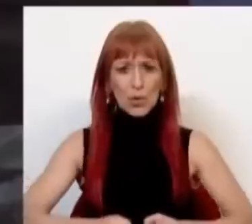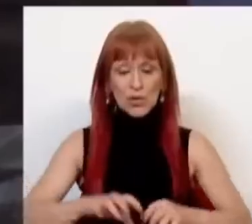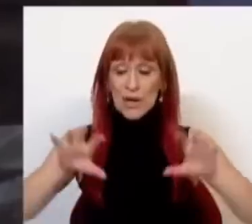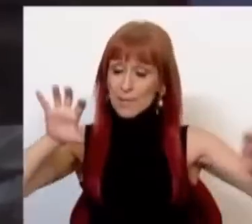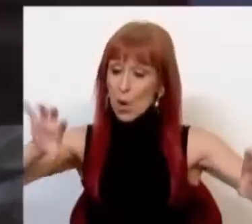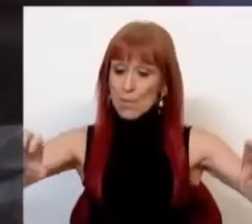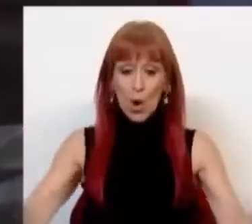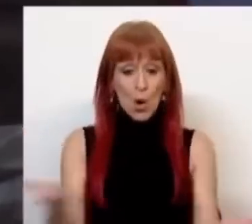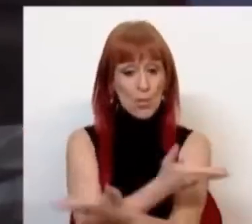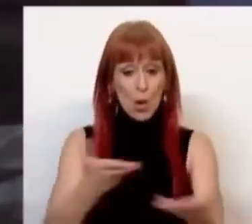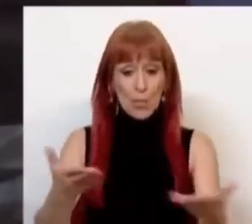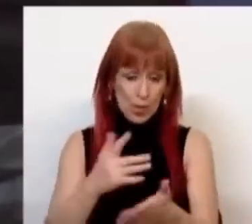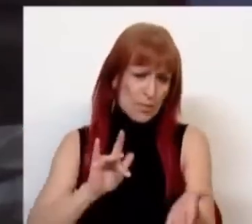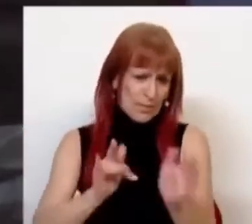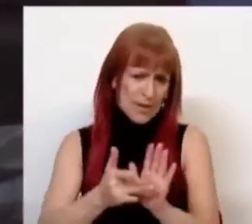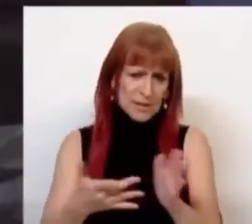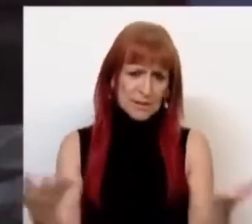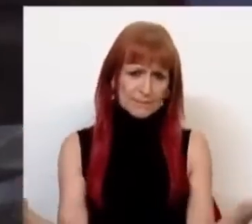multilateralismo.